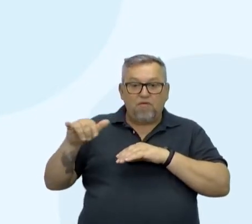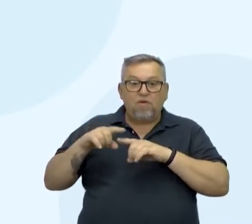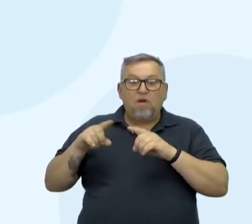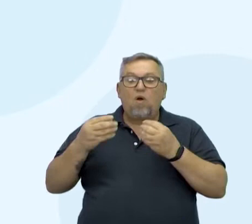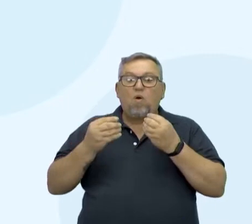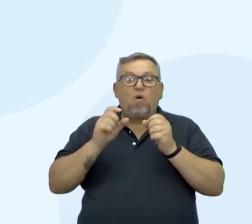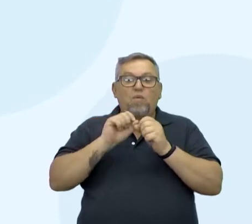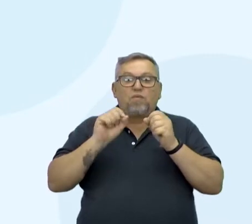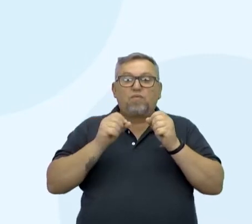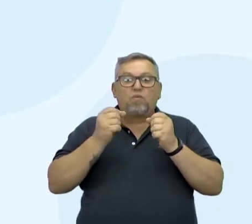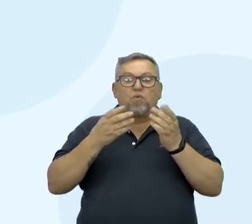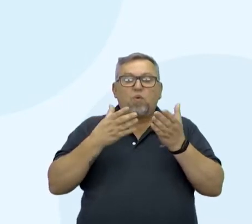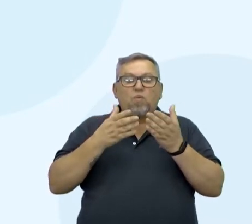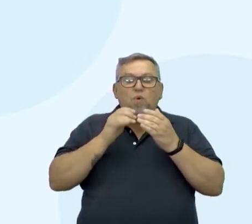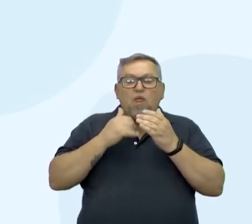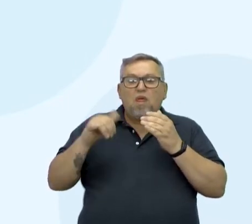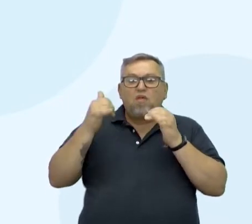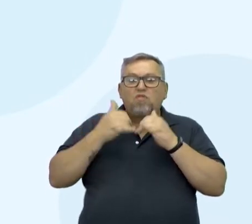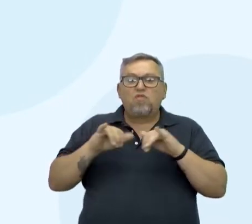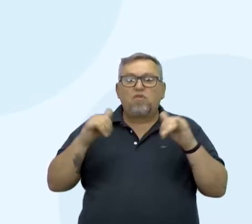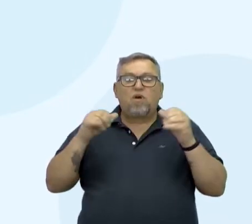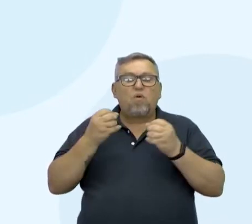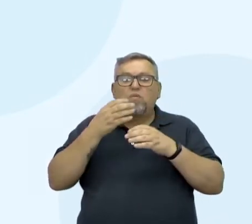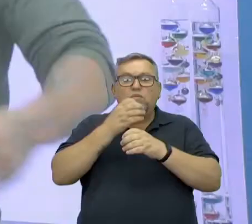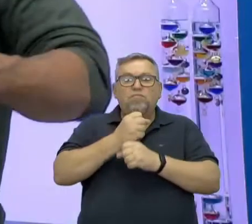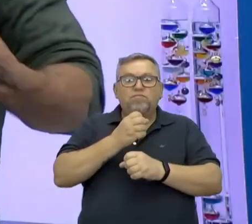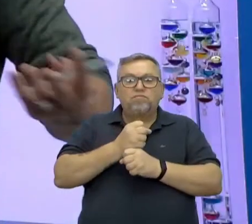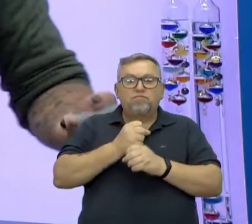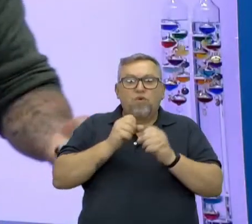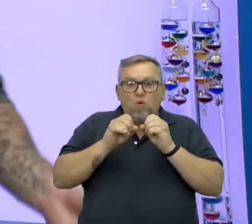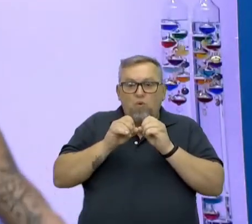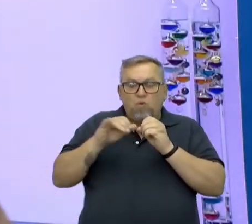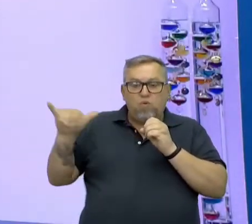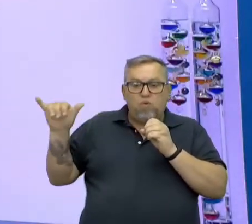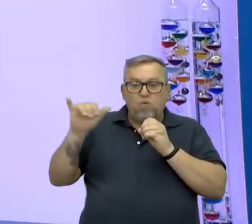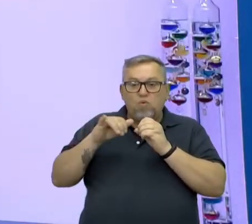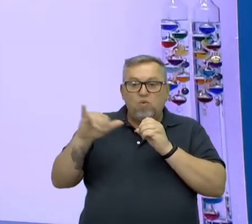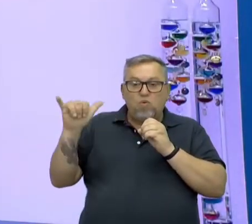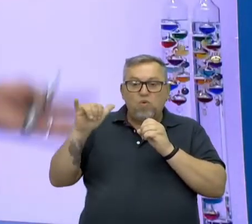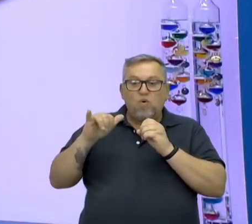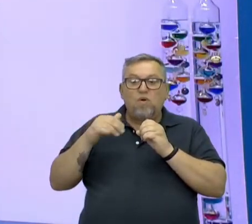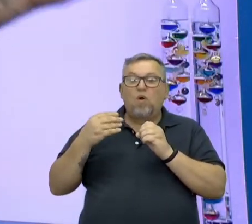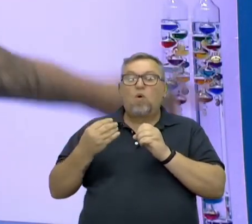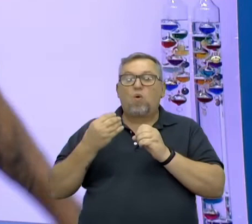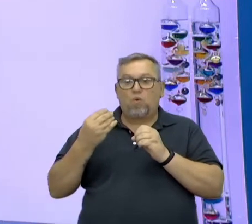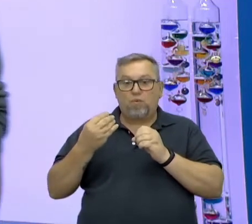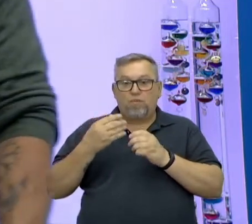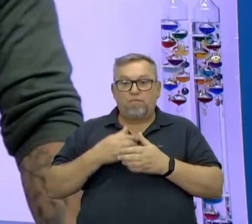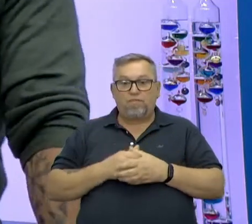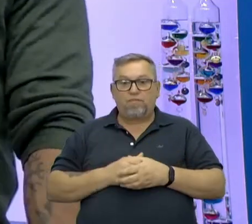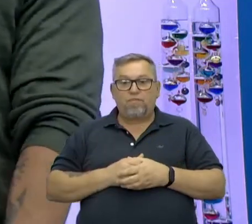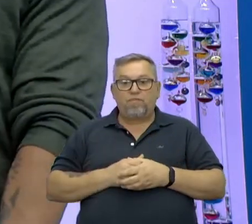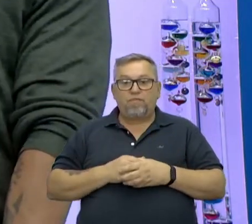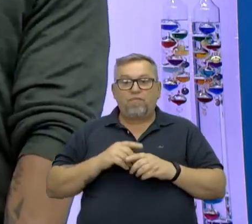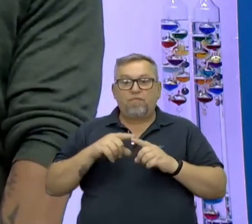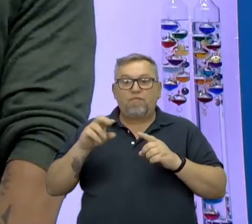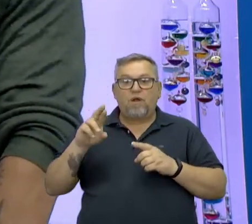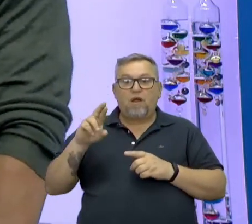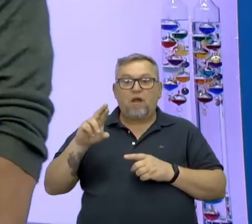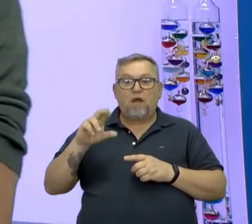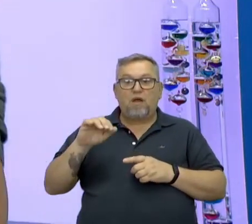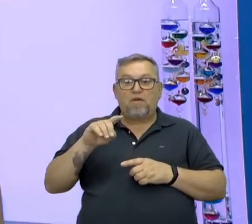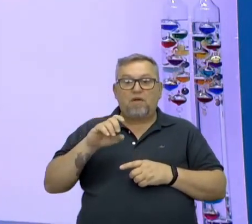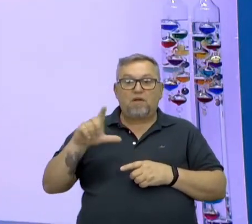Giba, como é que transmite energia? Como é que você calcula a transmissão de energia através das